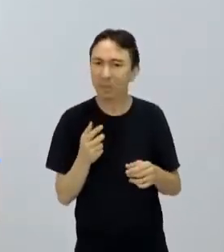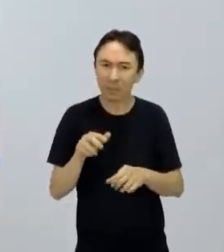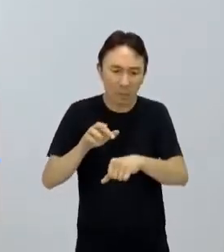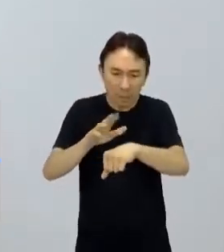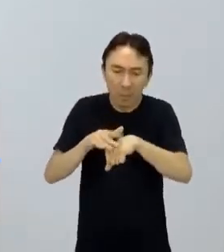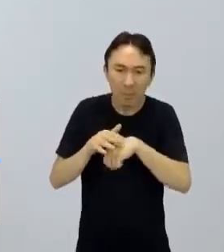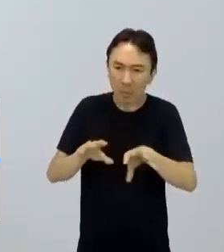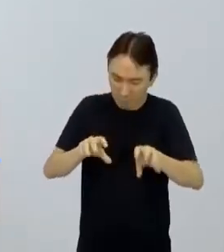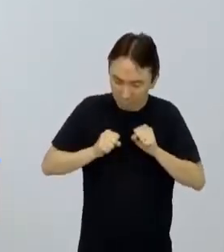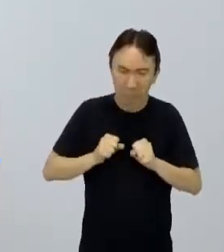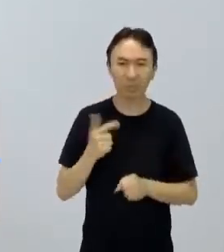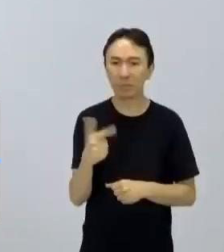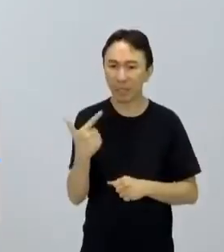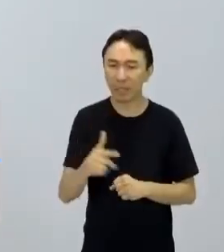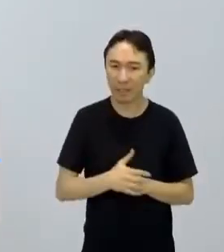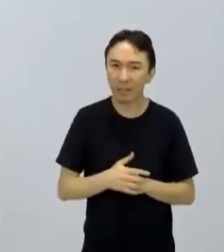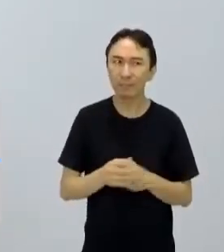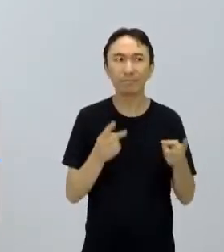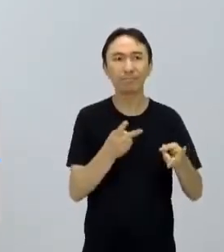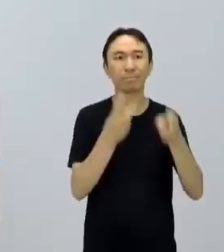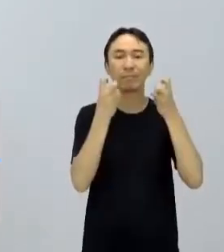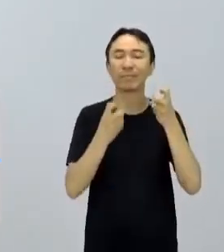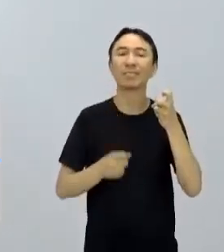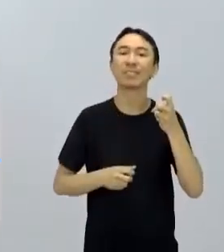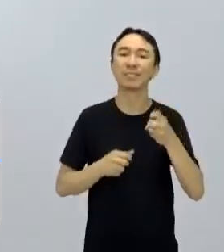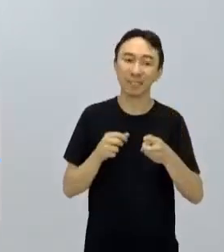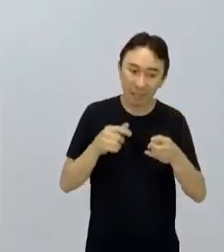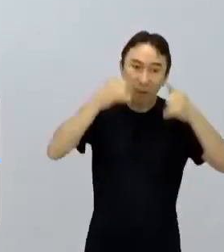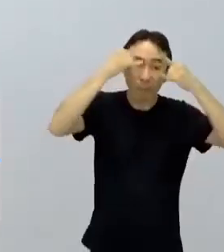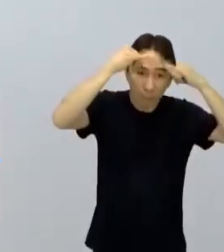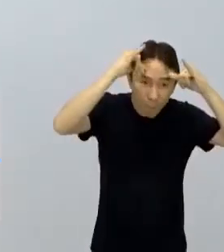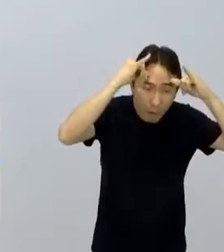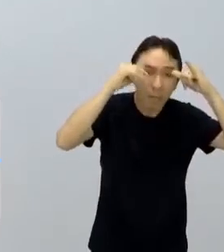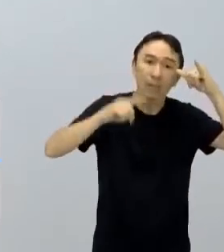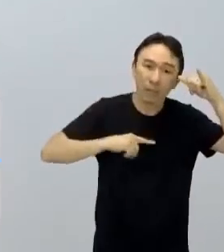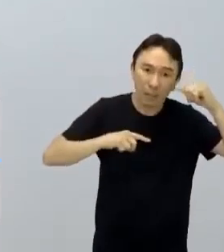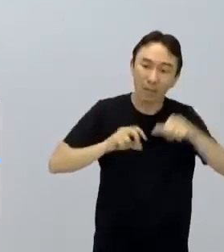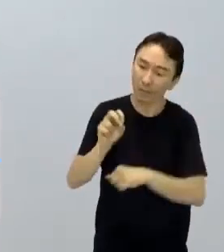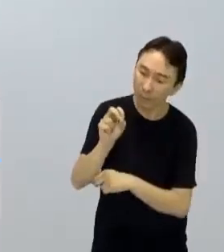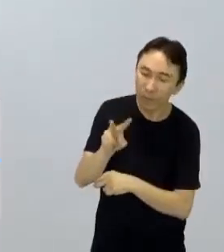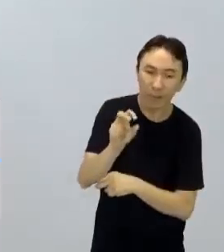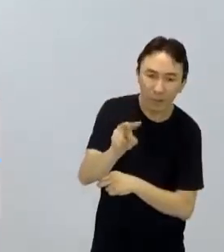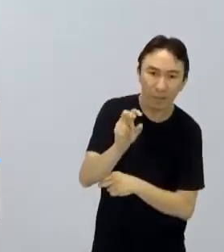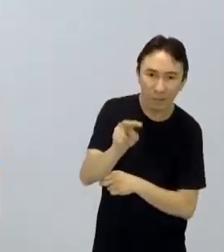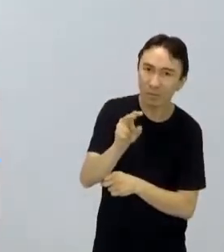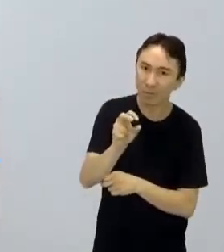um vírus de varíola diferente do vírus humano, mas que por algum motivo